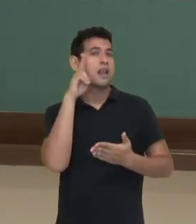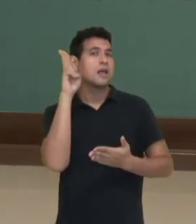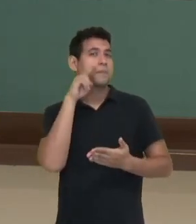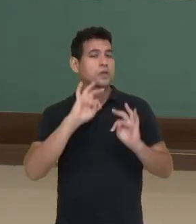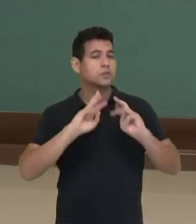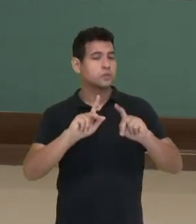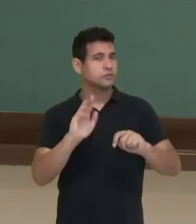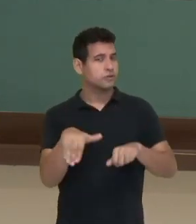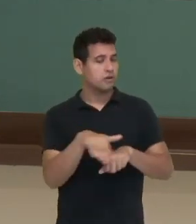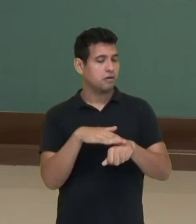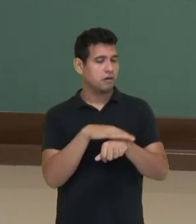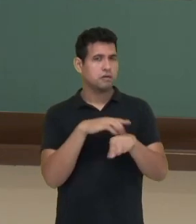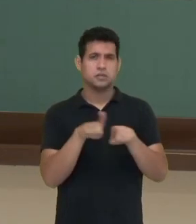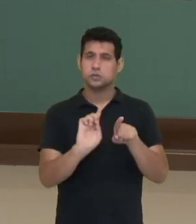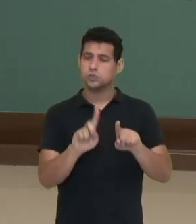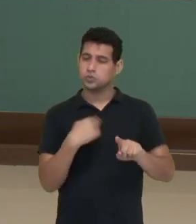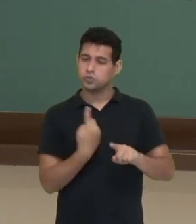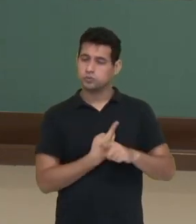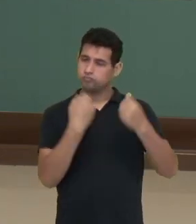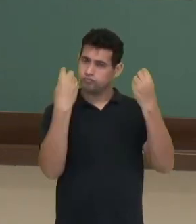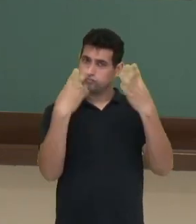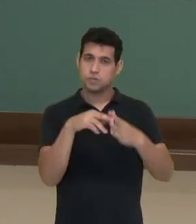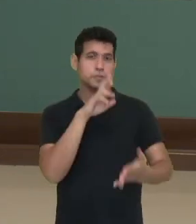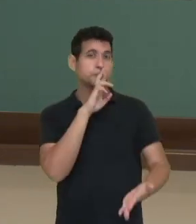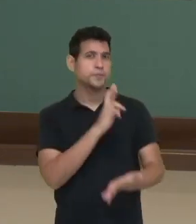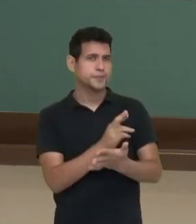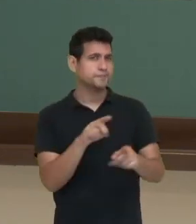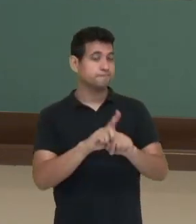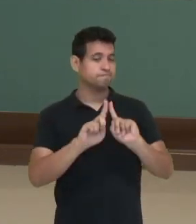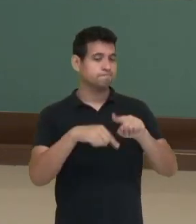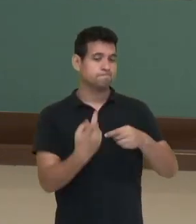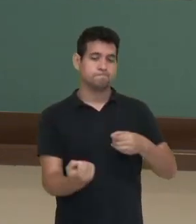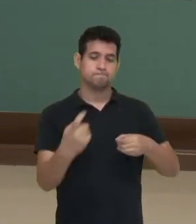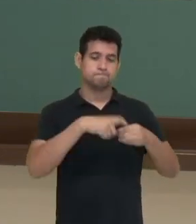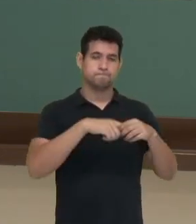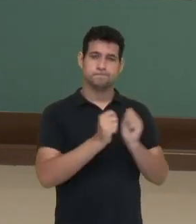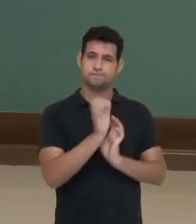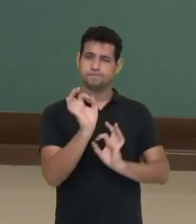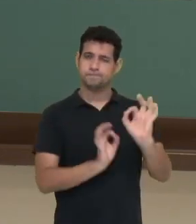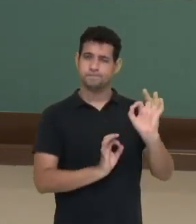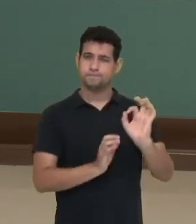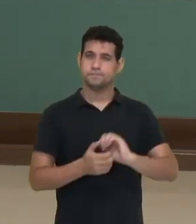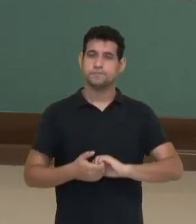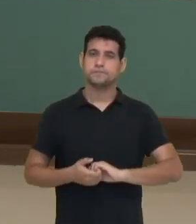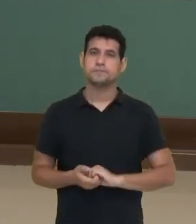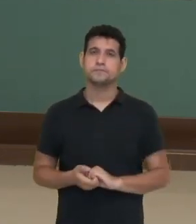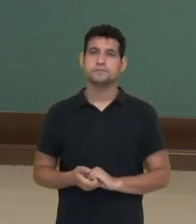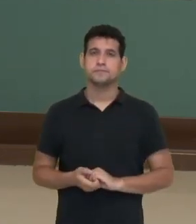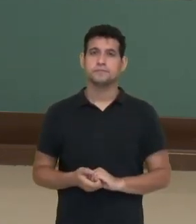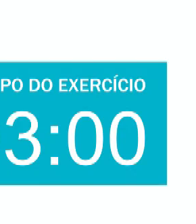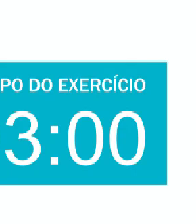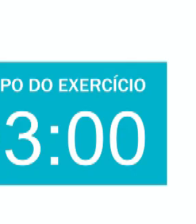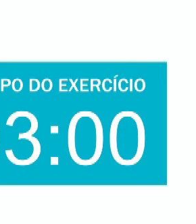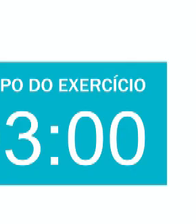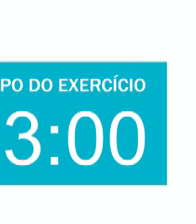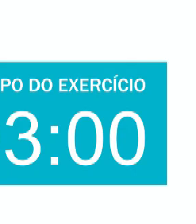nós conversamos, do que nós falamos, vão responder e nós voltamos com a correção.